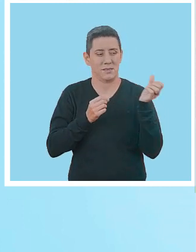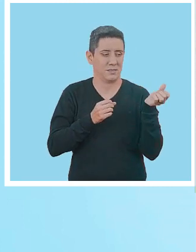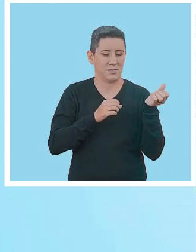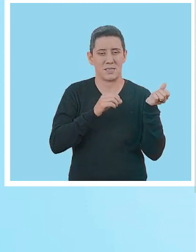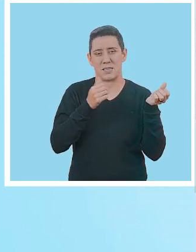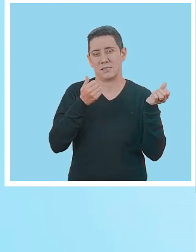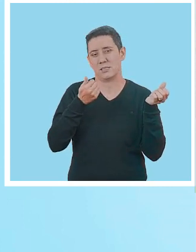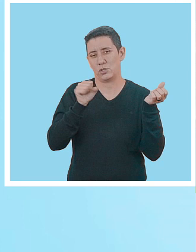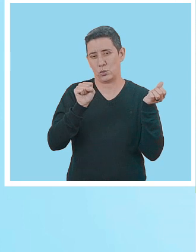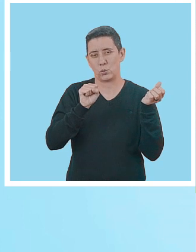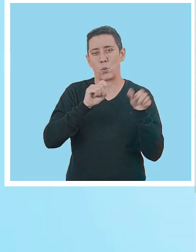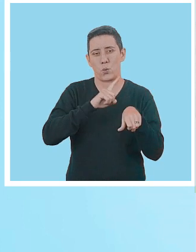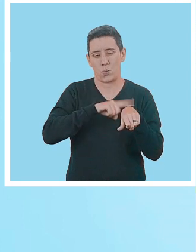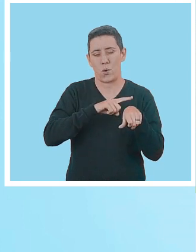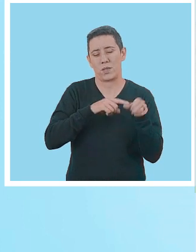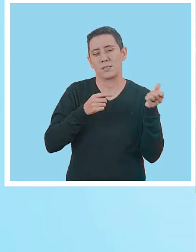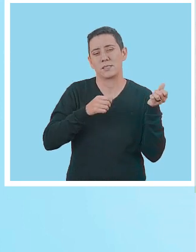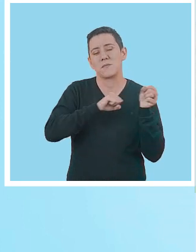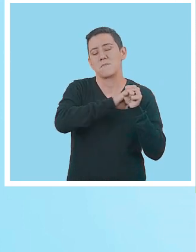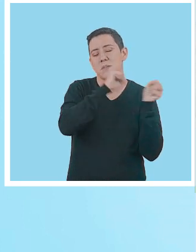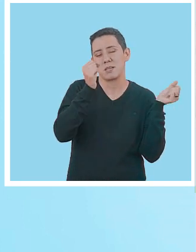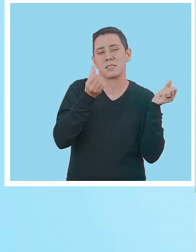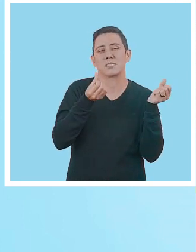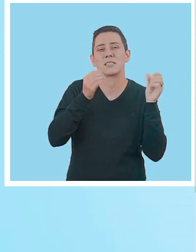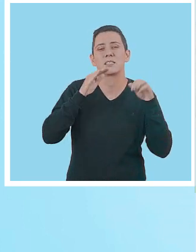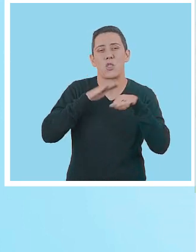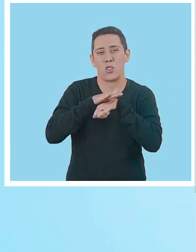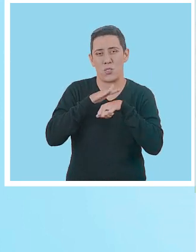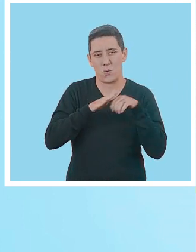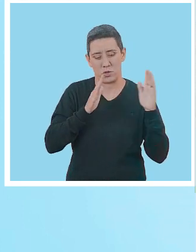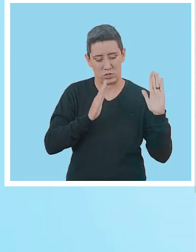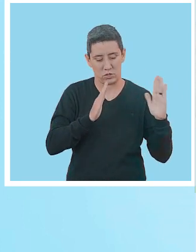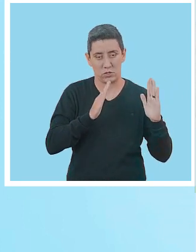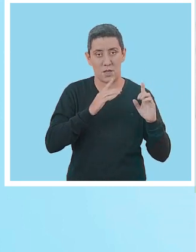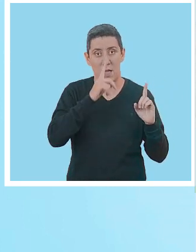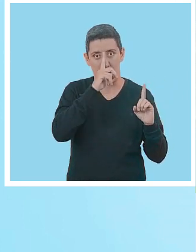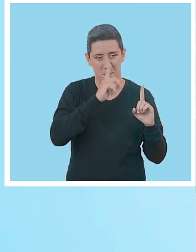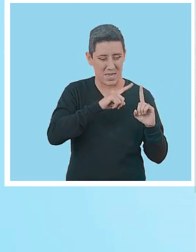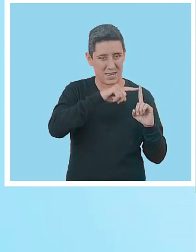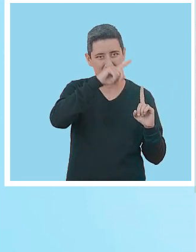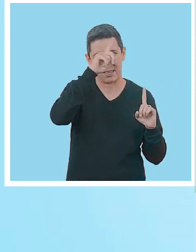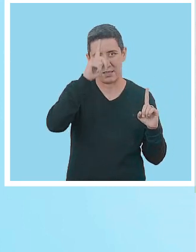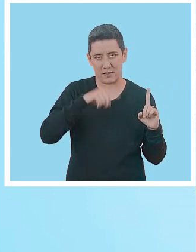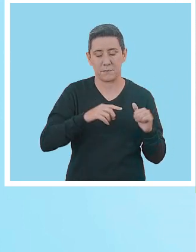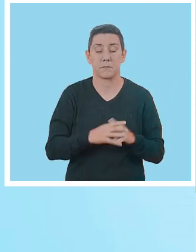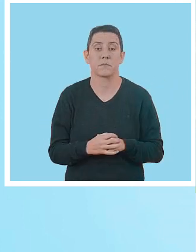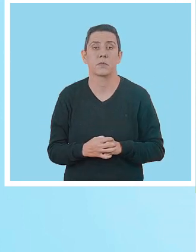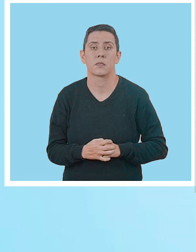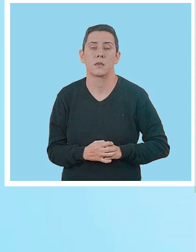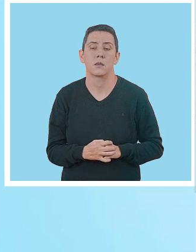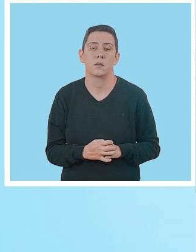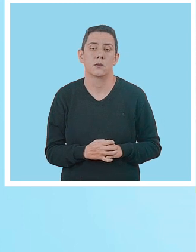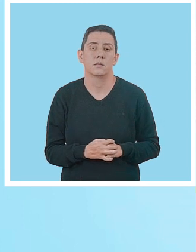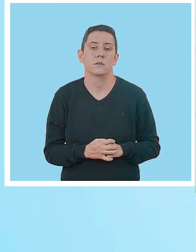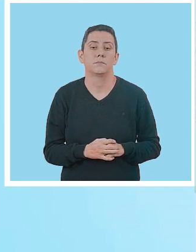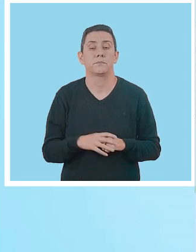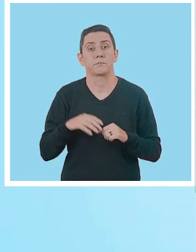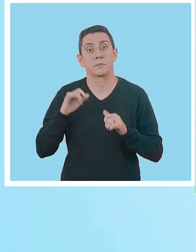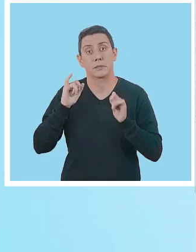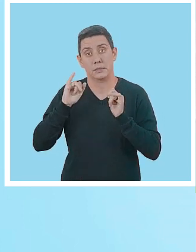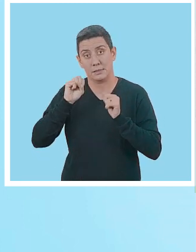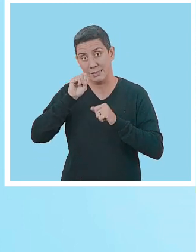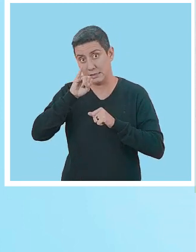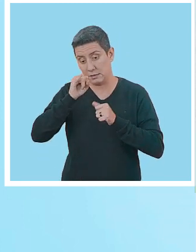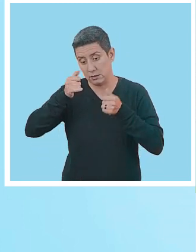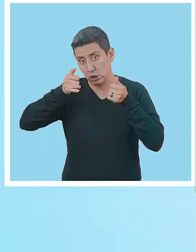amarela o excedente né ao invés de eu injetar na rede eu vou